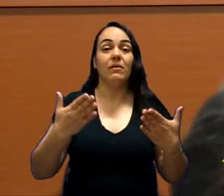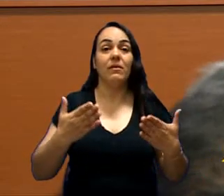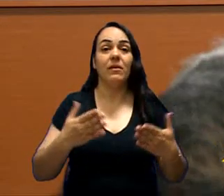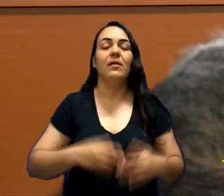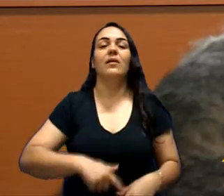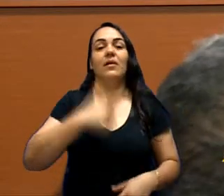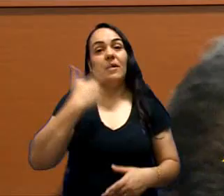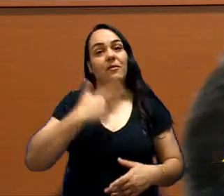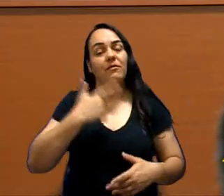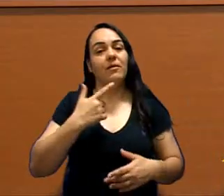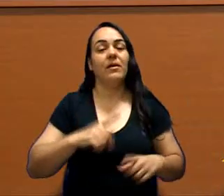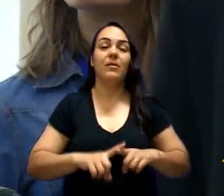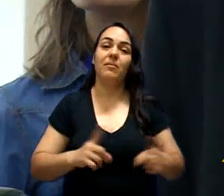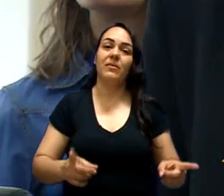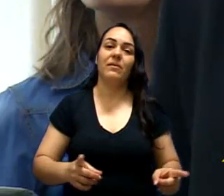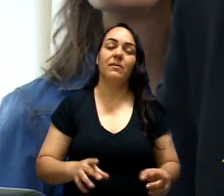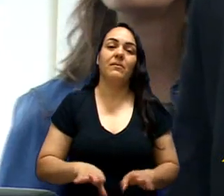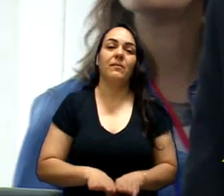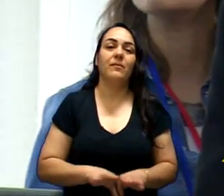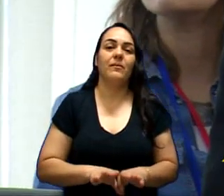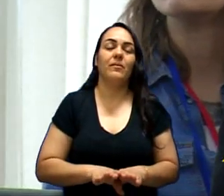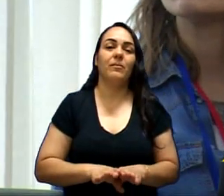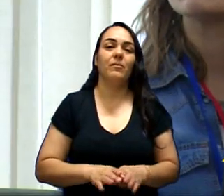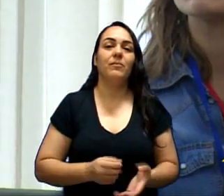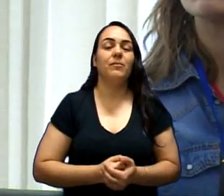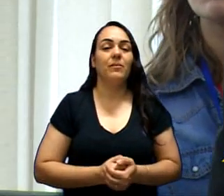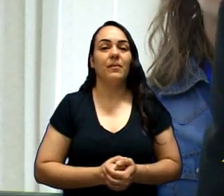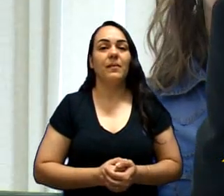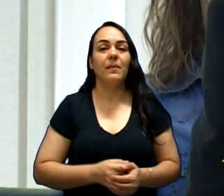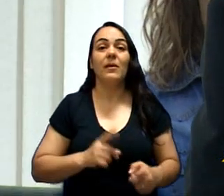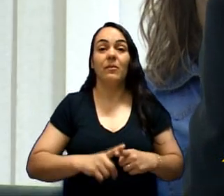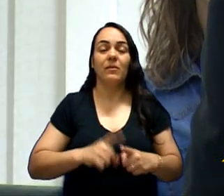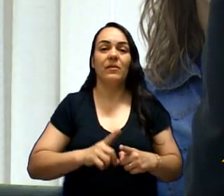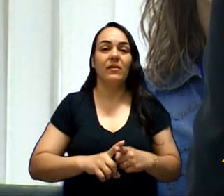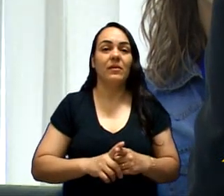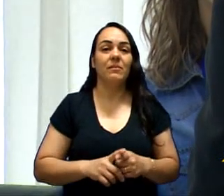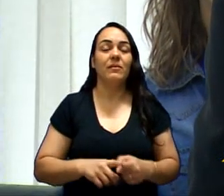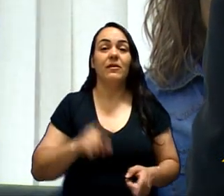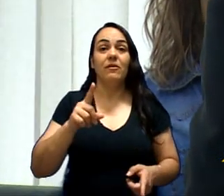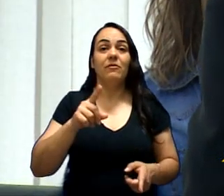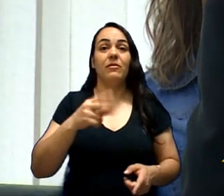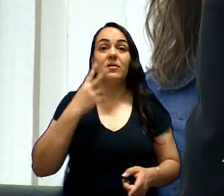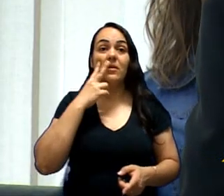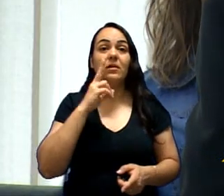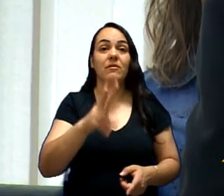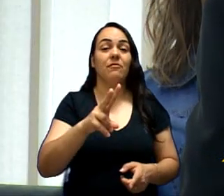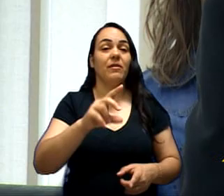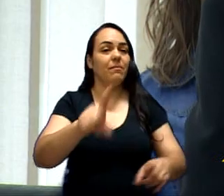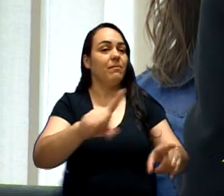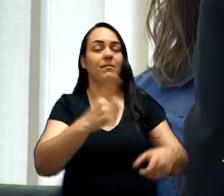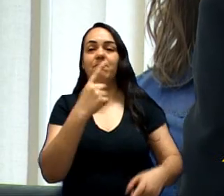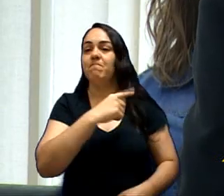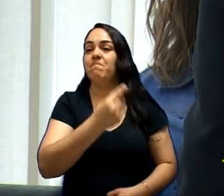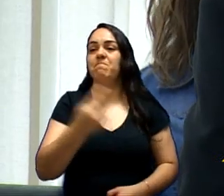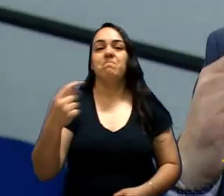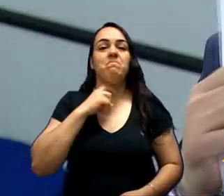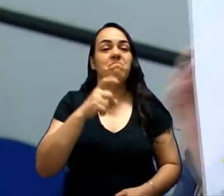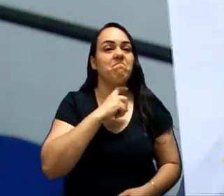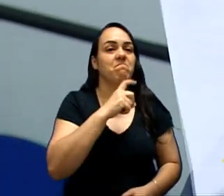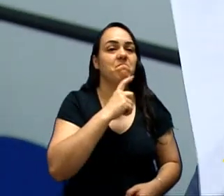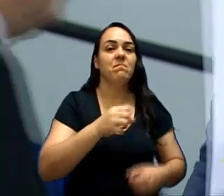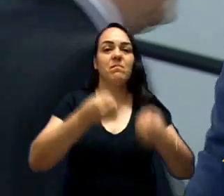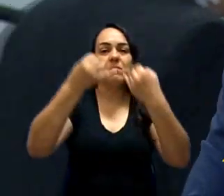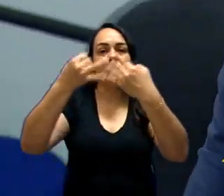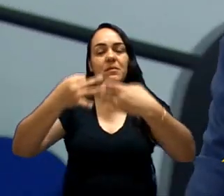ridícula. Coisa? Não, senhor, e sabe o que é mais ridículo? Estão batendo cabeça, né? Sabe o que é mais ridículo? Você não achar ninguém para explicar essas coisas. Não. Ontem eu mandei